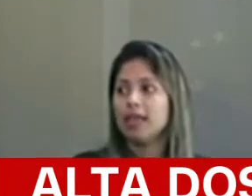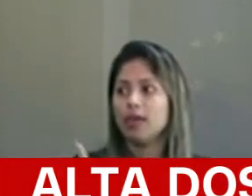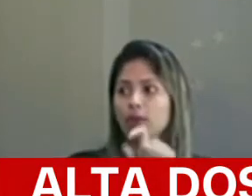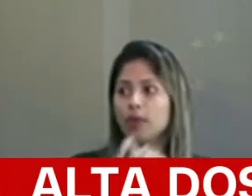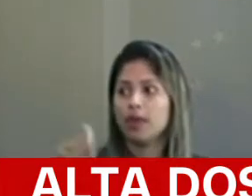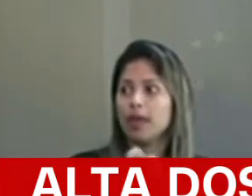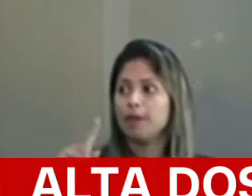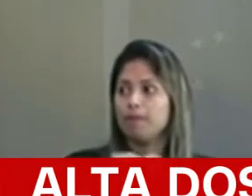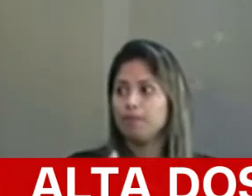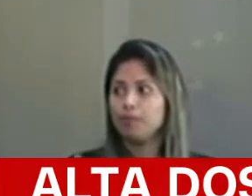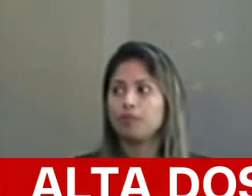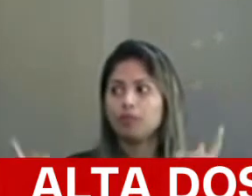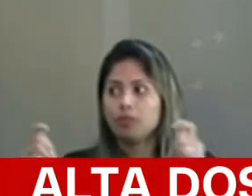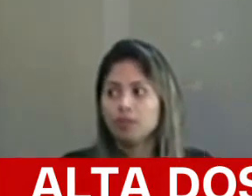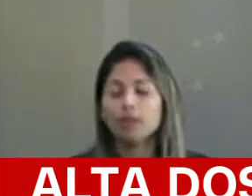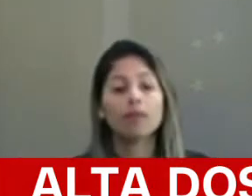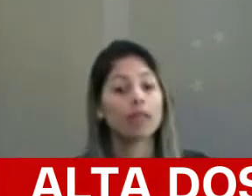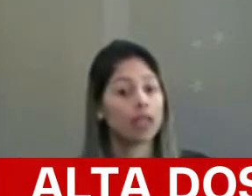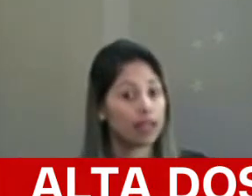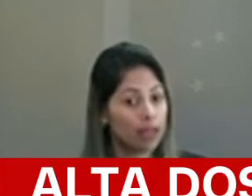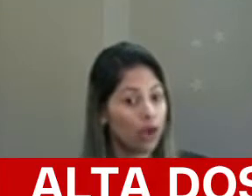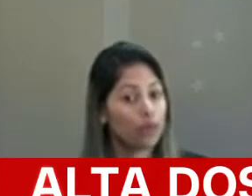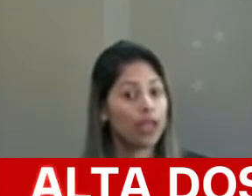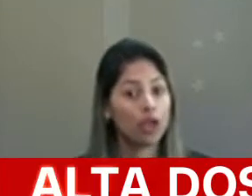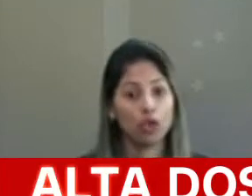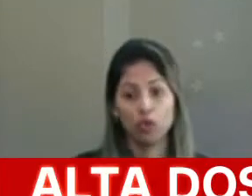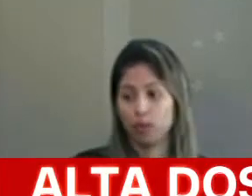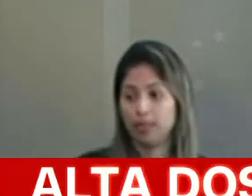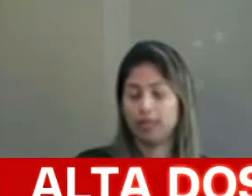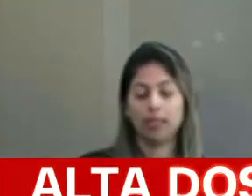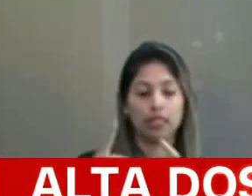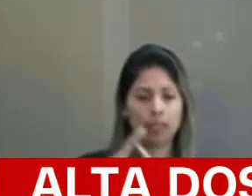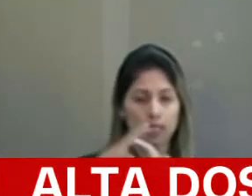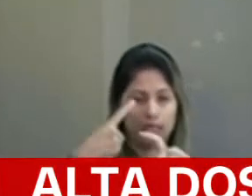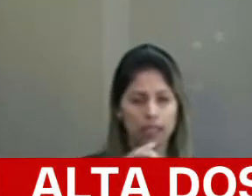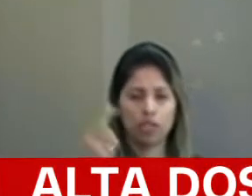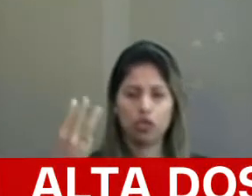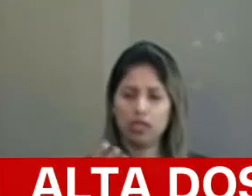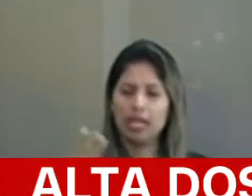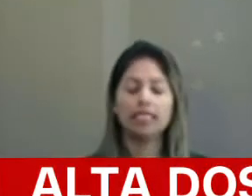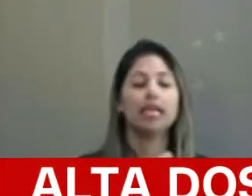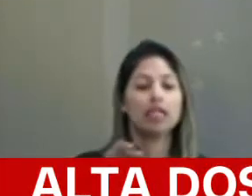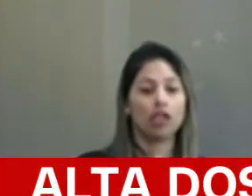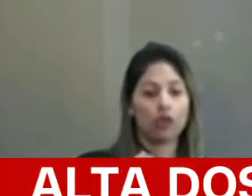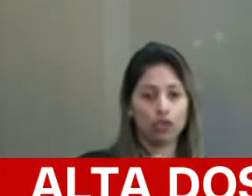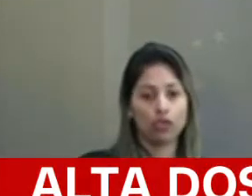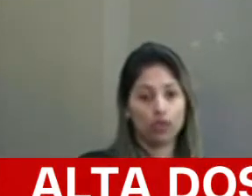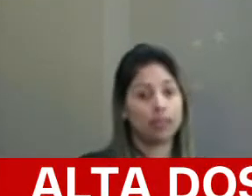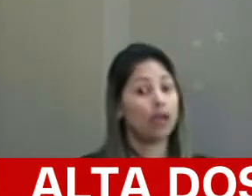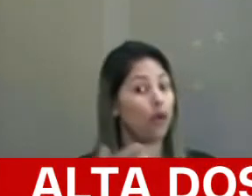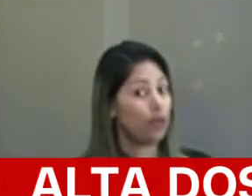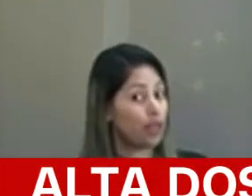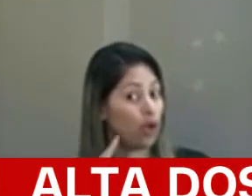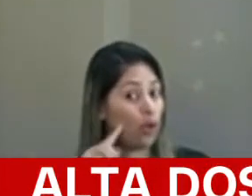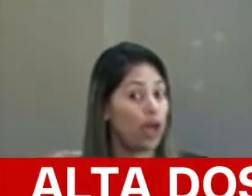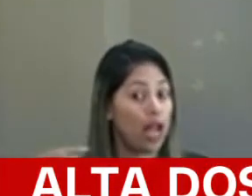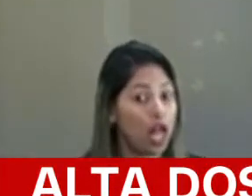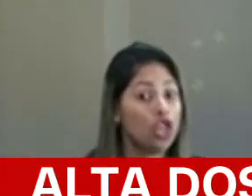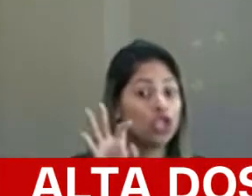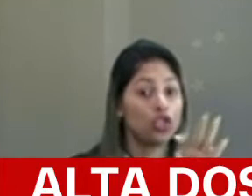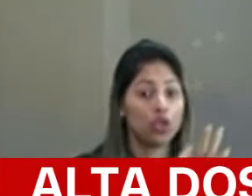artigo 146, inciso 2º e inciso 3º da Constituição Federal. No tocante à